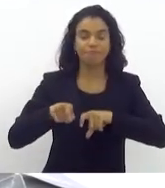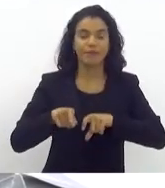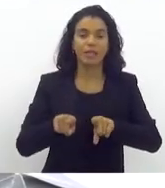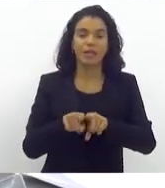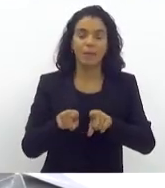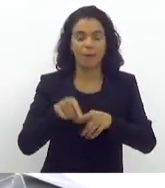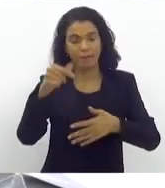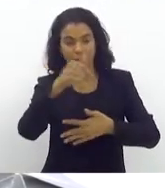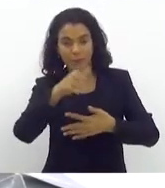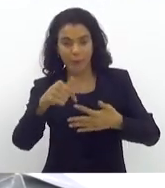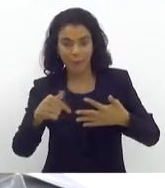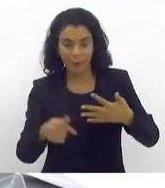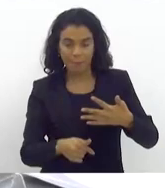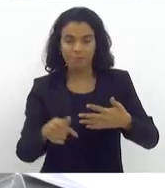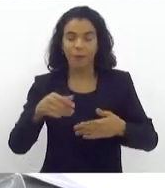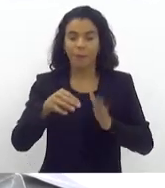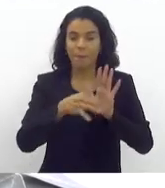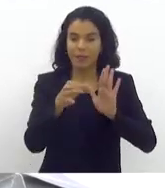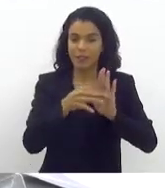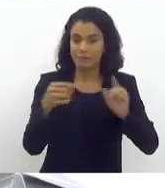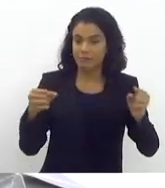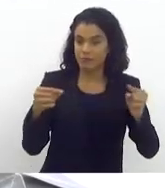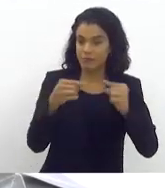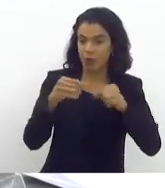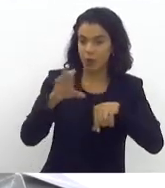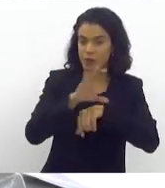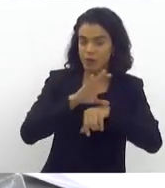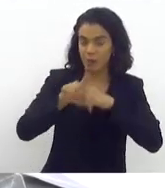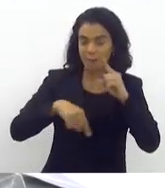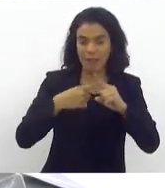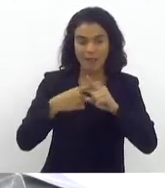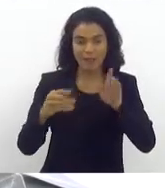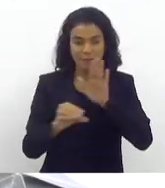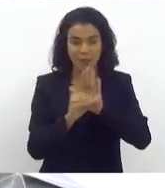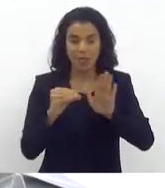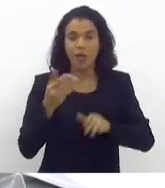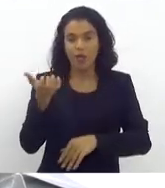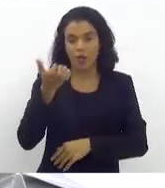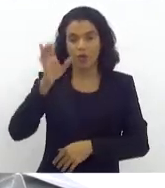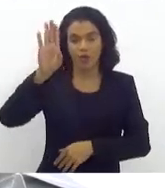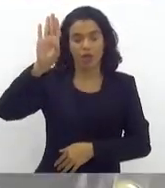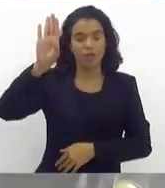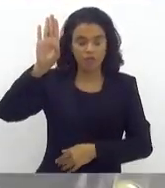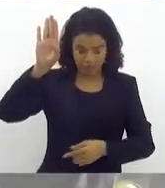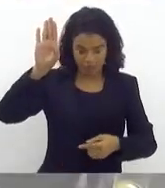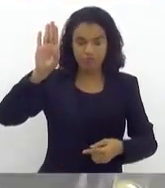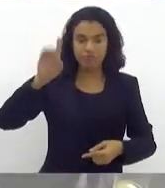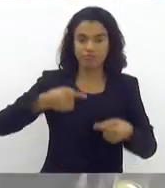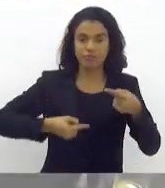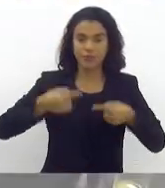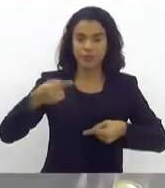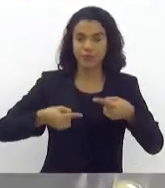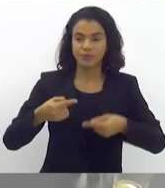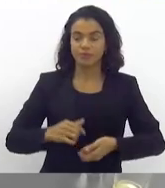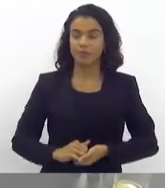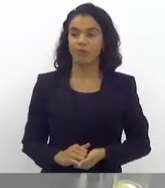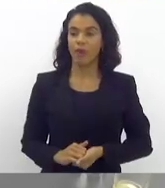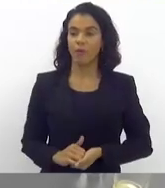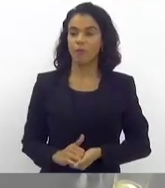outras providências, para parecer pela constitucionalidade com emendas. Em discussão. Eu quero discutir. Para discutir, deputado Serafim e deputado Luiz